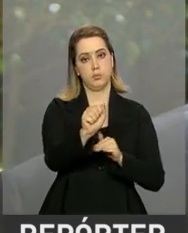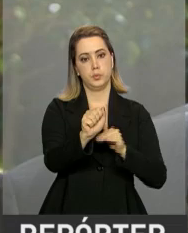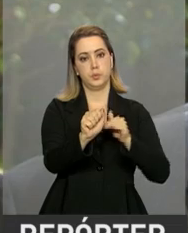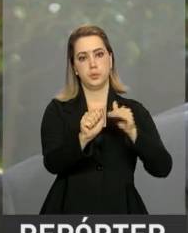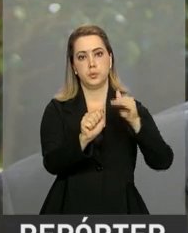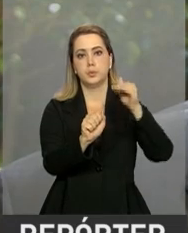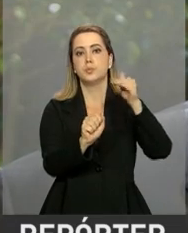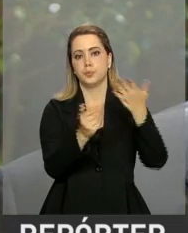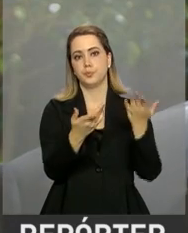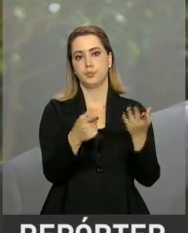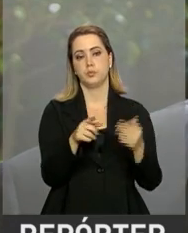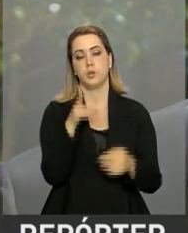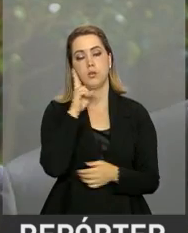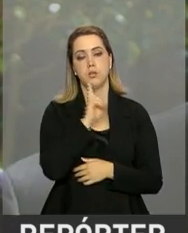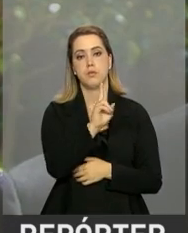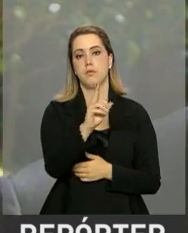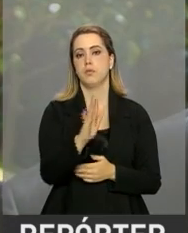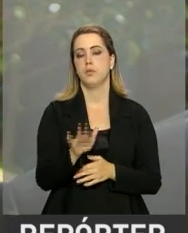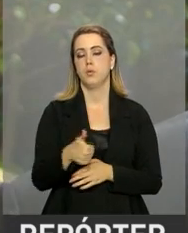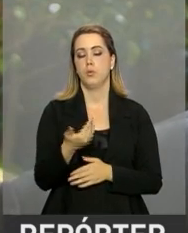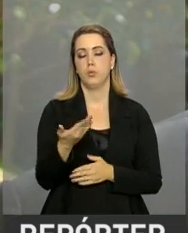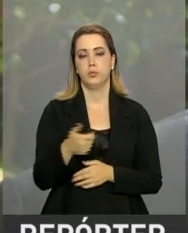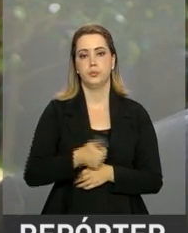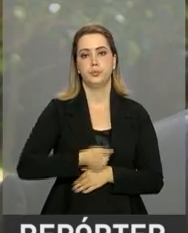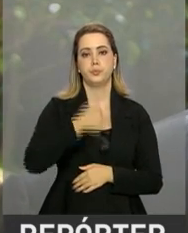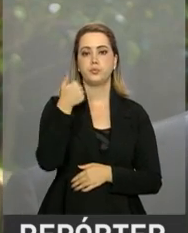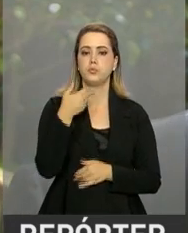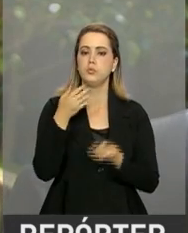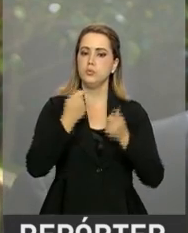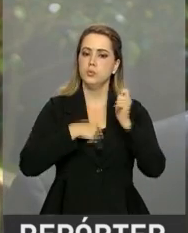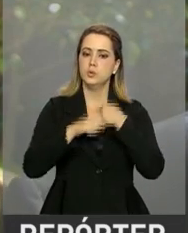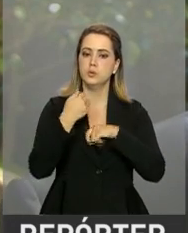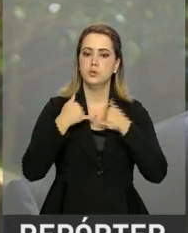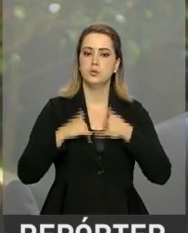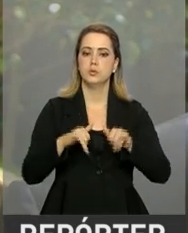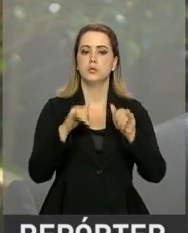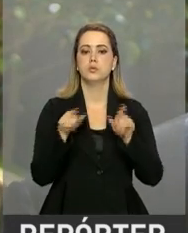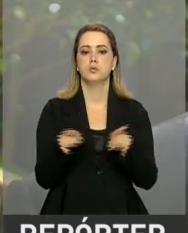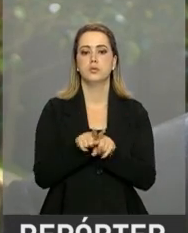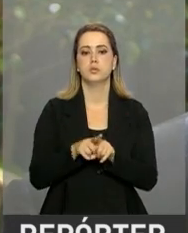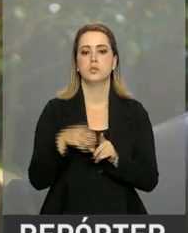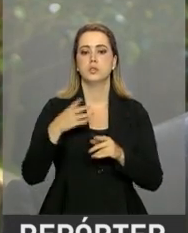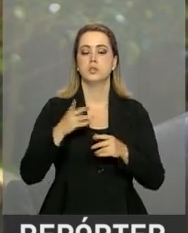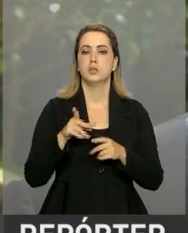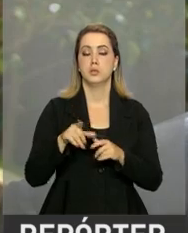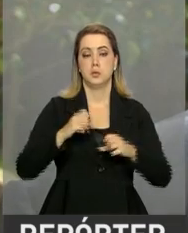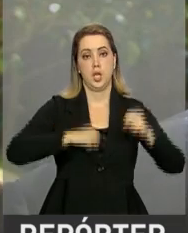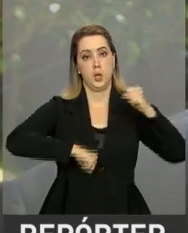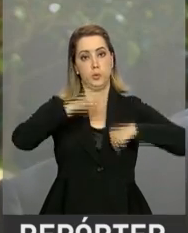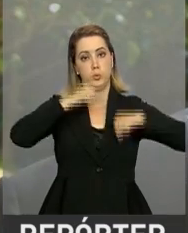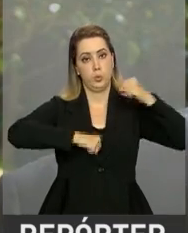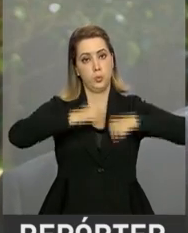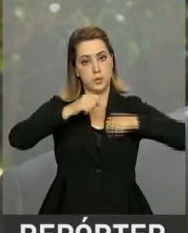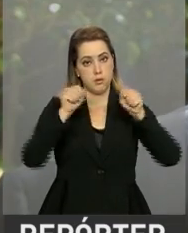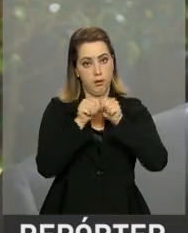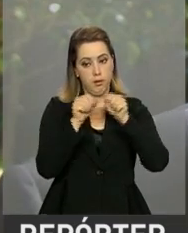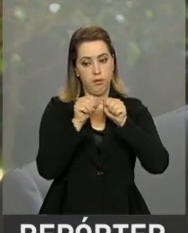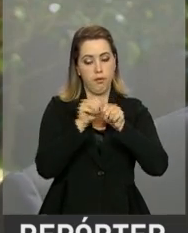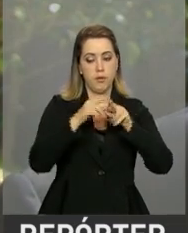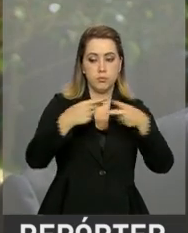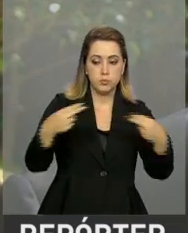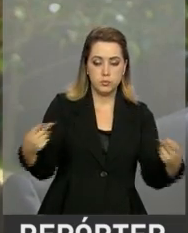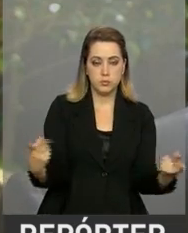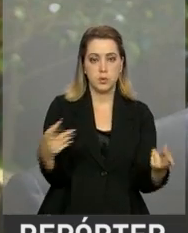produtos no mercado ele tem um benefício direto de economia de energia e induz os fabricantes de produtos eletrodomésticos por exemplo a